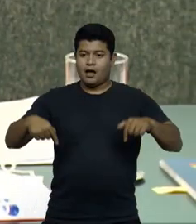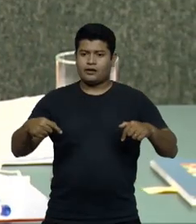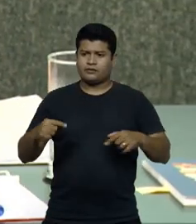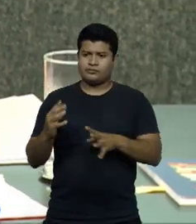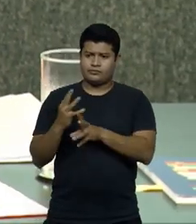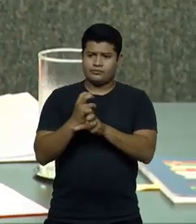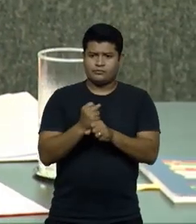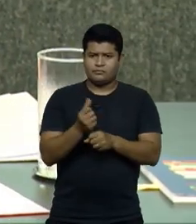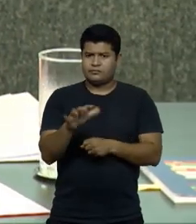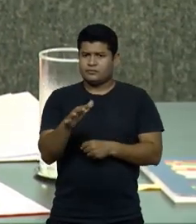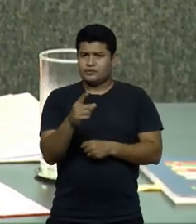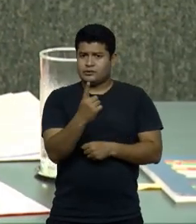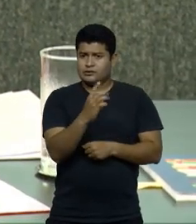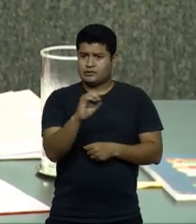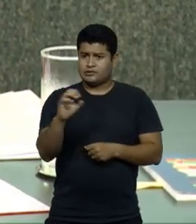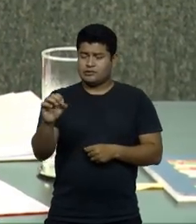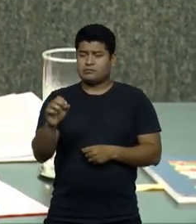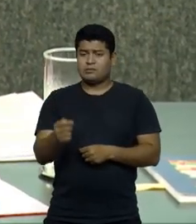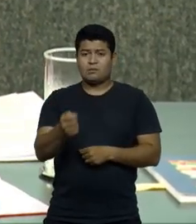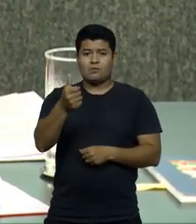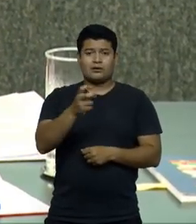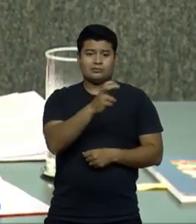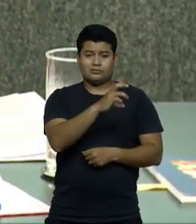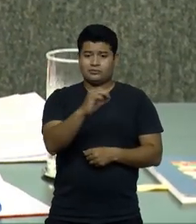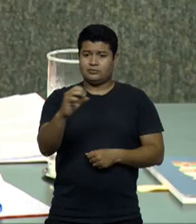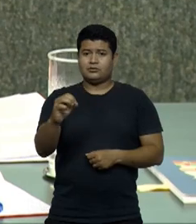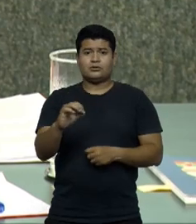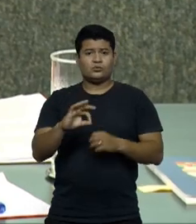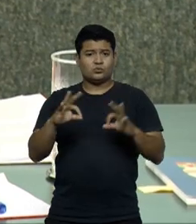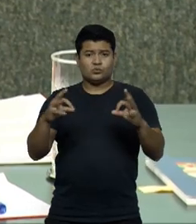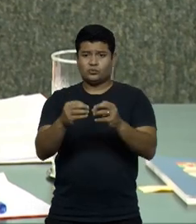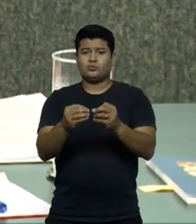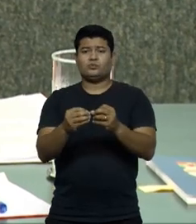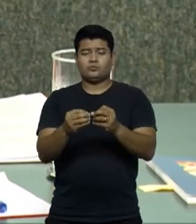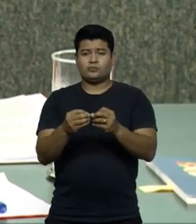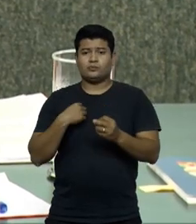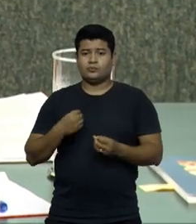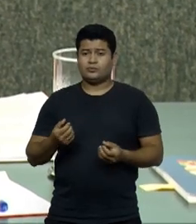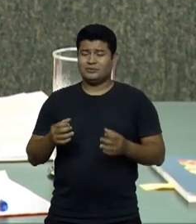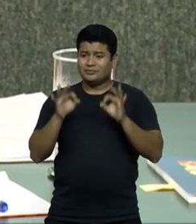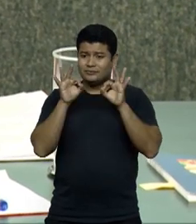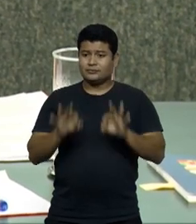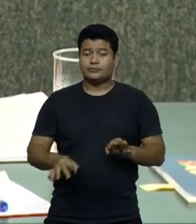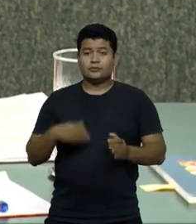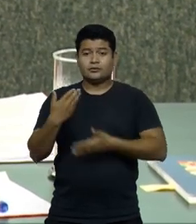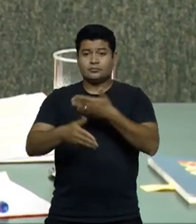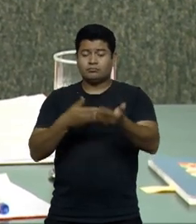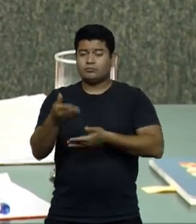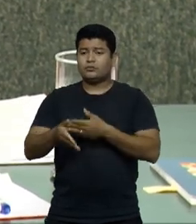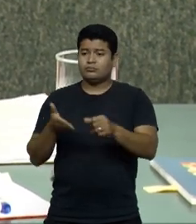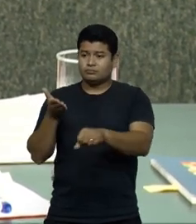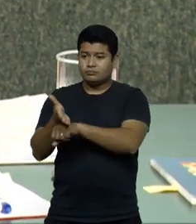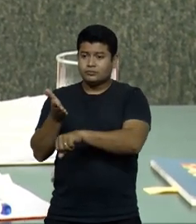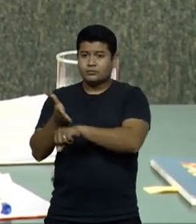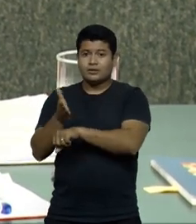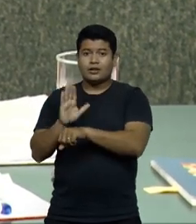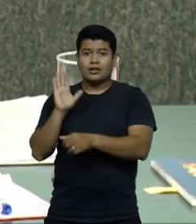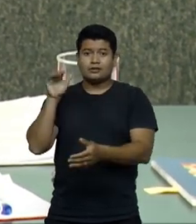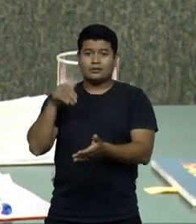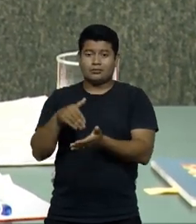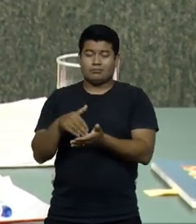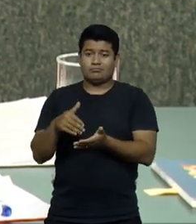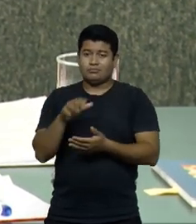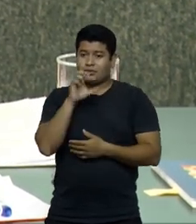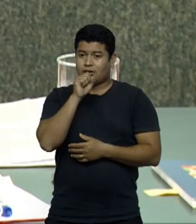500 pessoas nesse momento e com certeza que vão acessar durante todo o final de semana